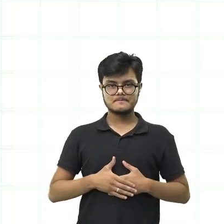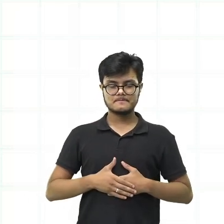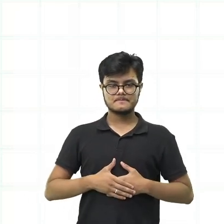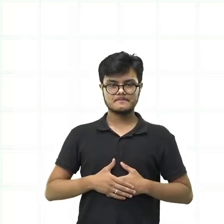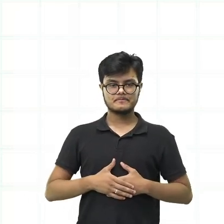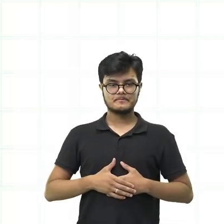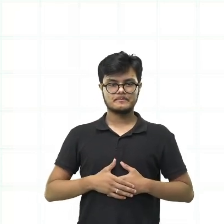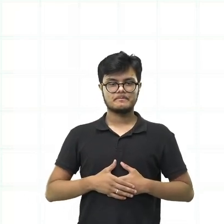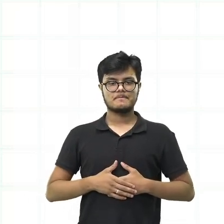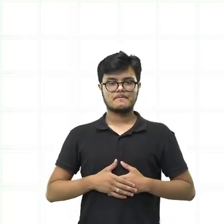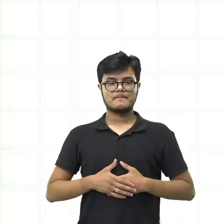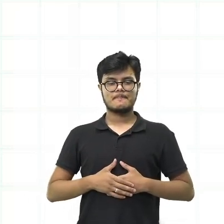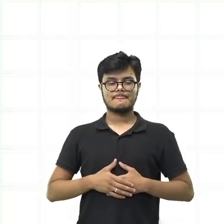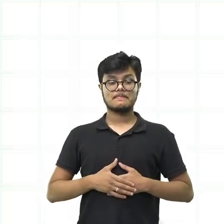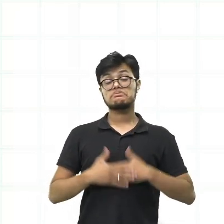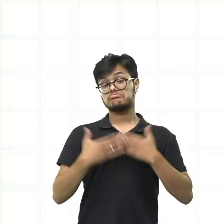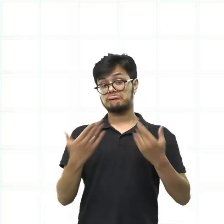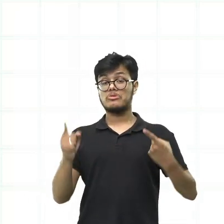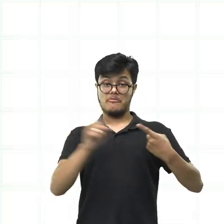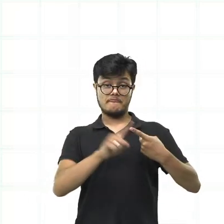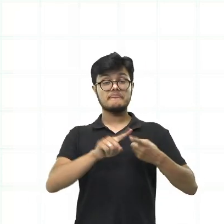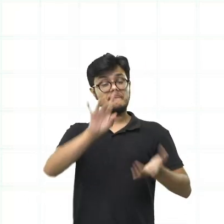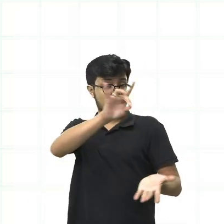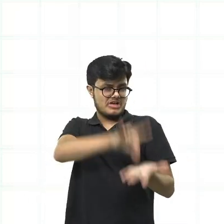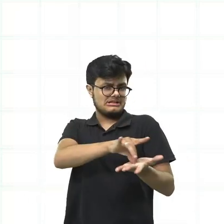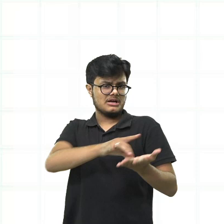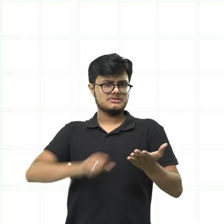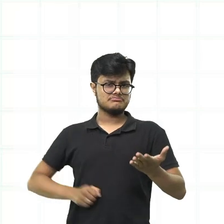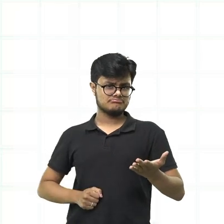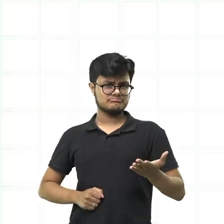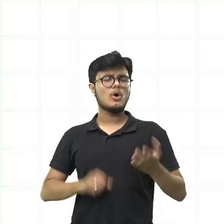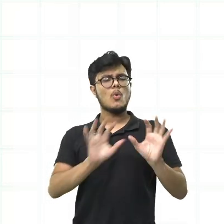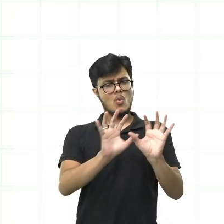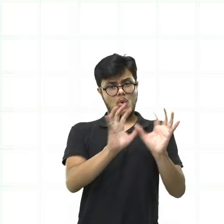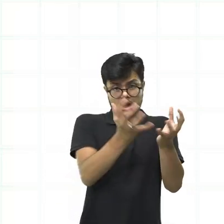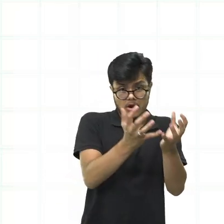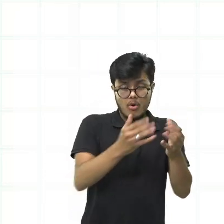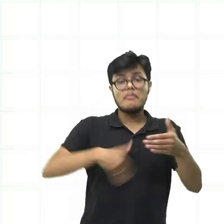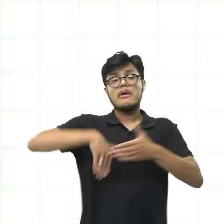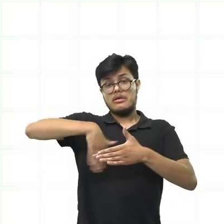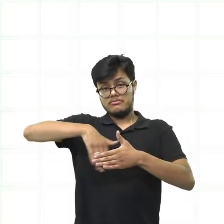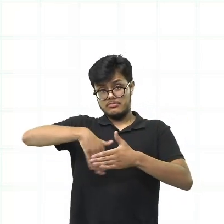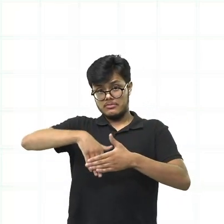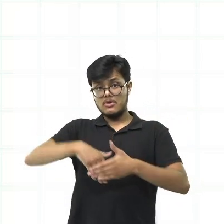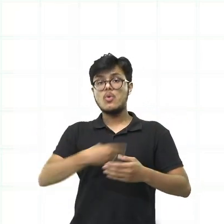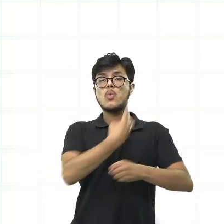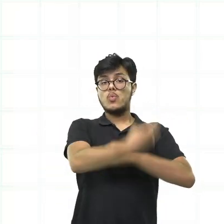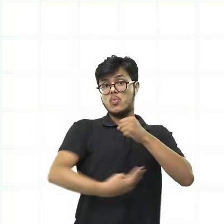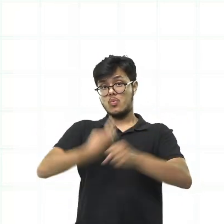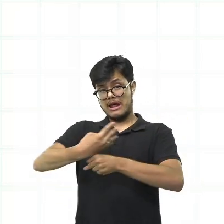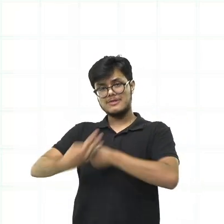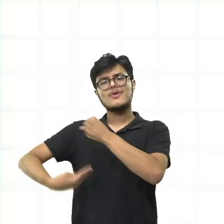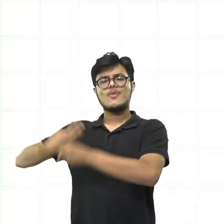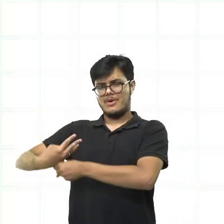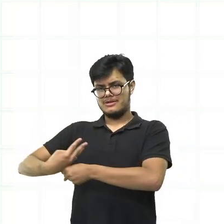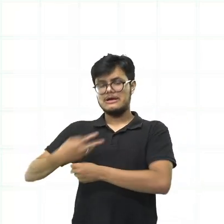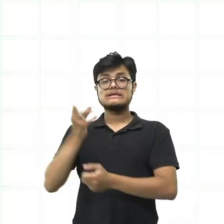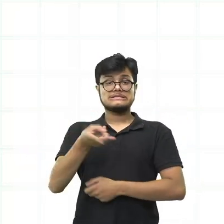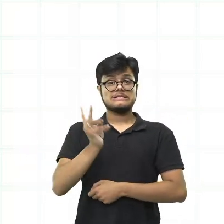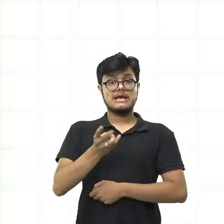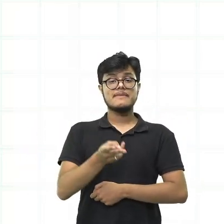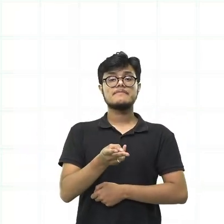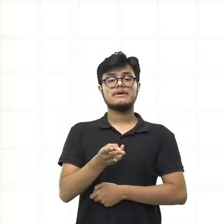2026. Tá? Então, aqui eu tenho um fato. Isso é um fato, a Copa a cada 4 anos acontece, aí os Jogos,